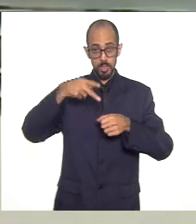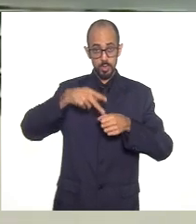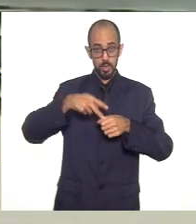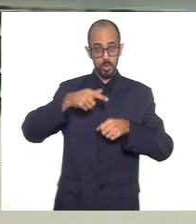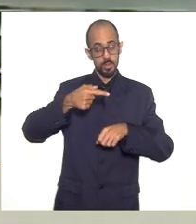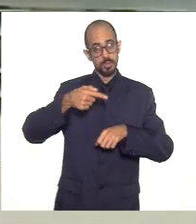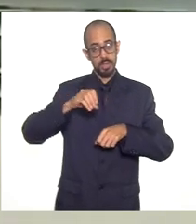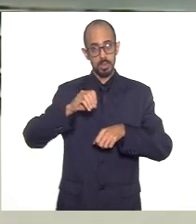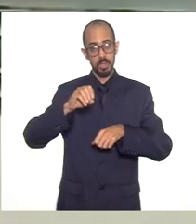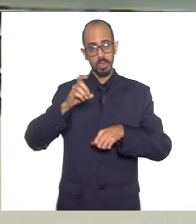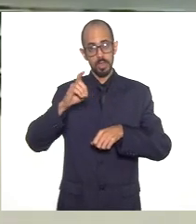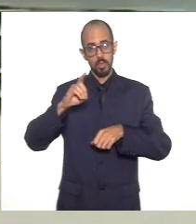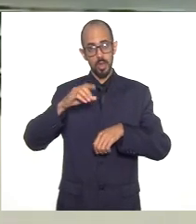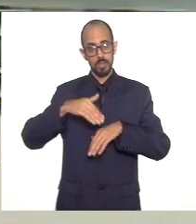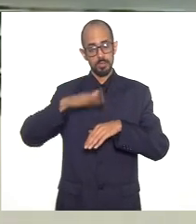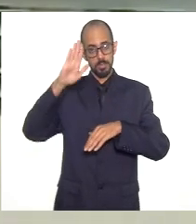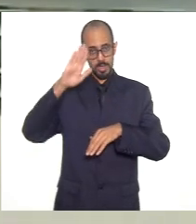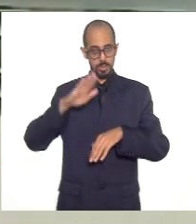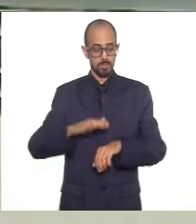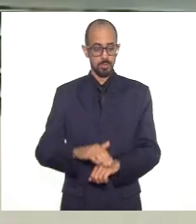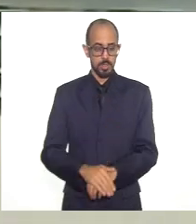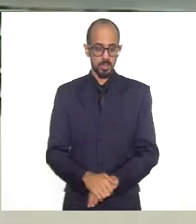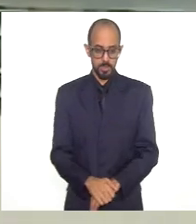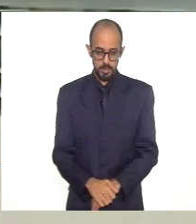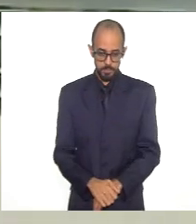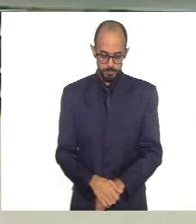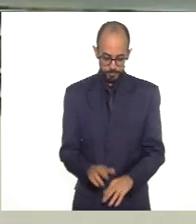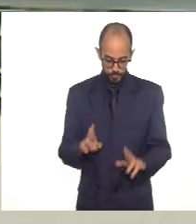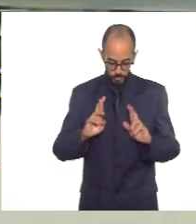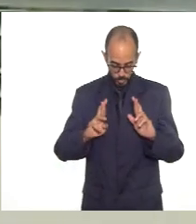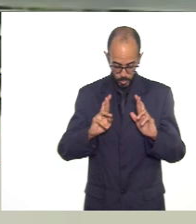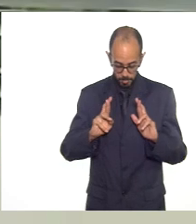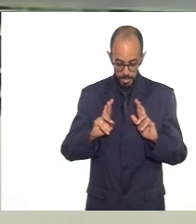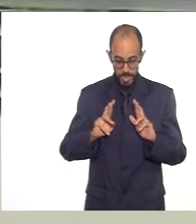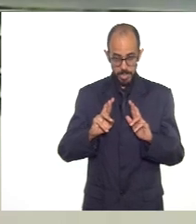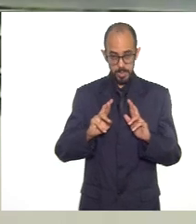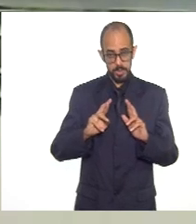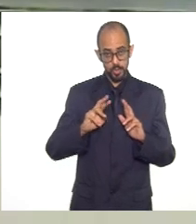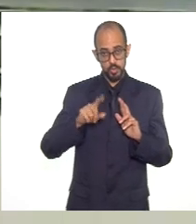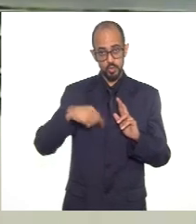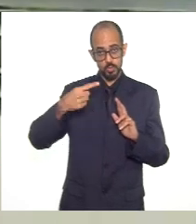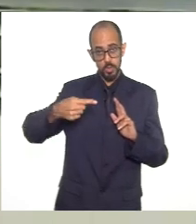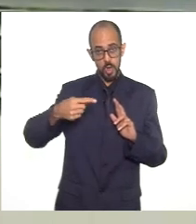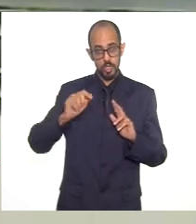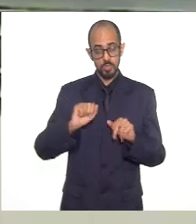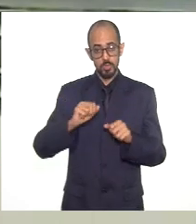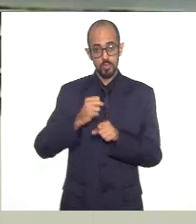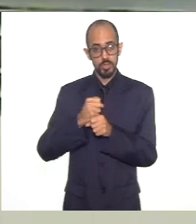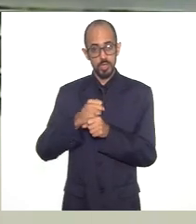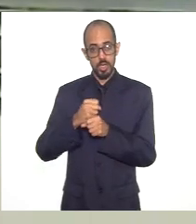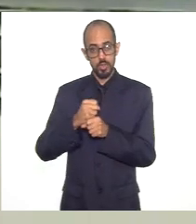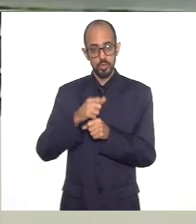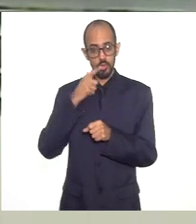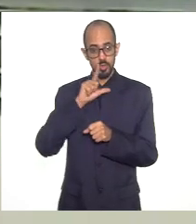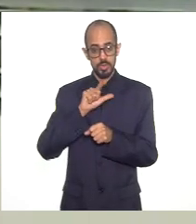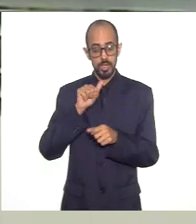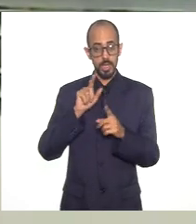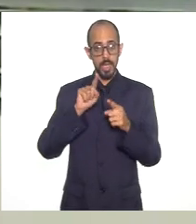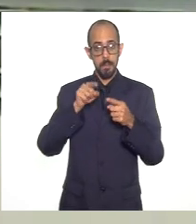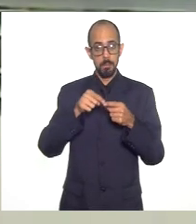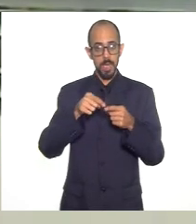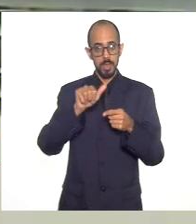nos próximos anos podendo bater a meta dos 100 dólares. Com isso, você cogita o